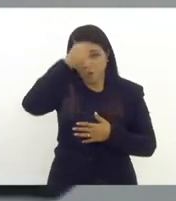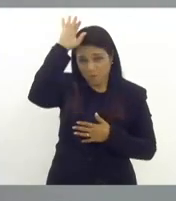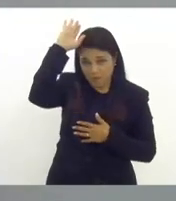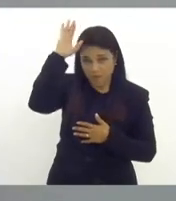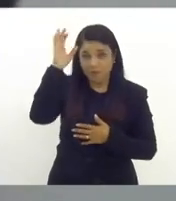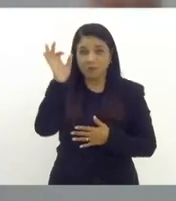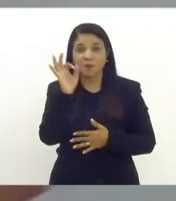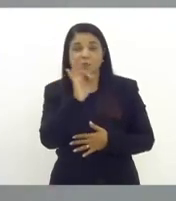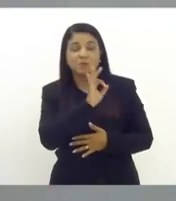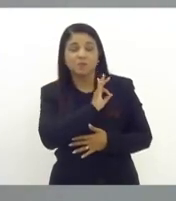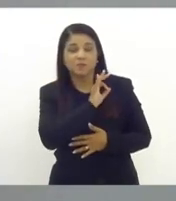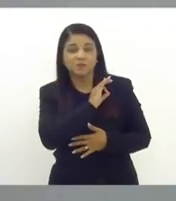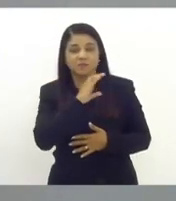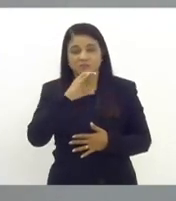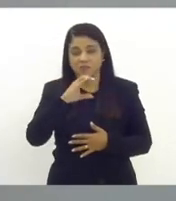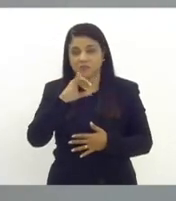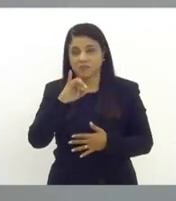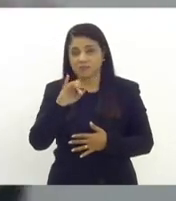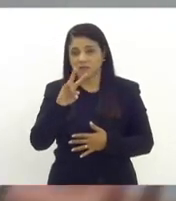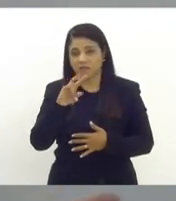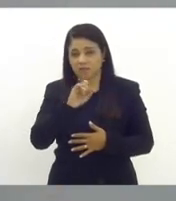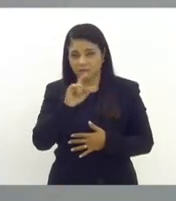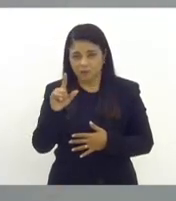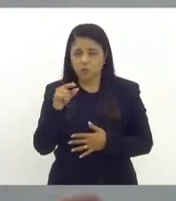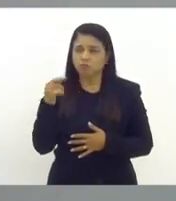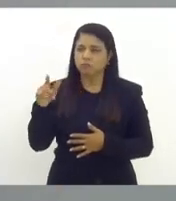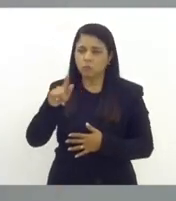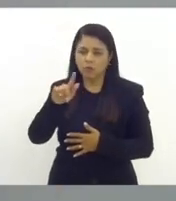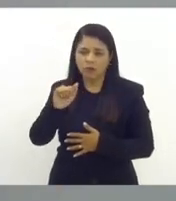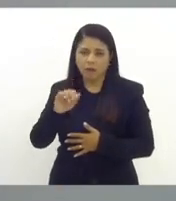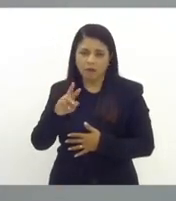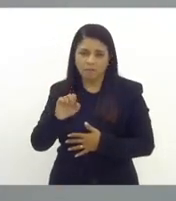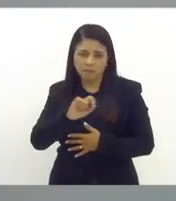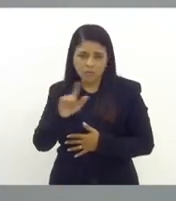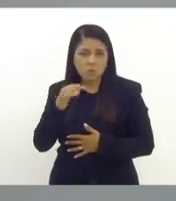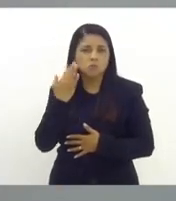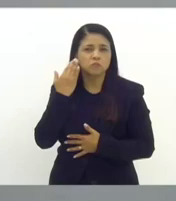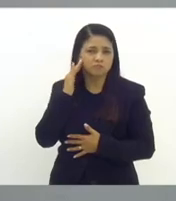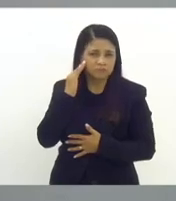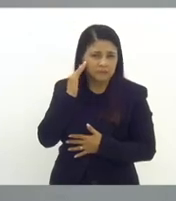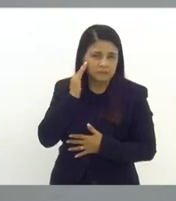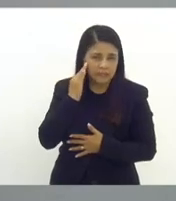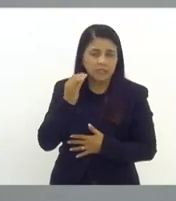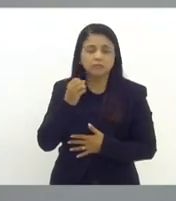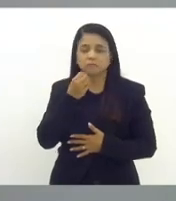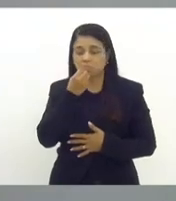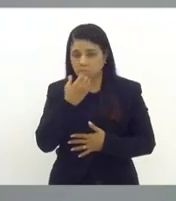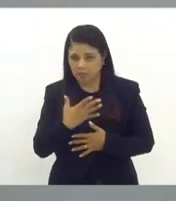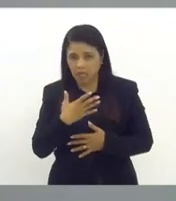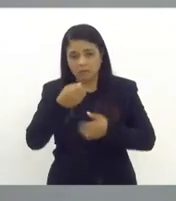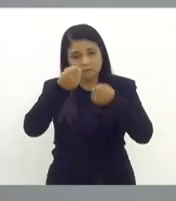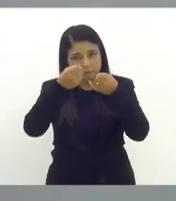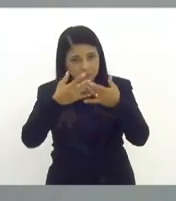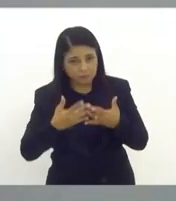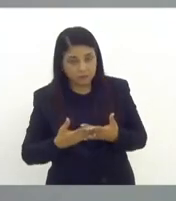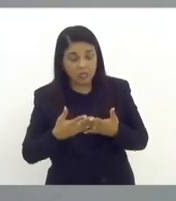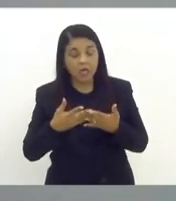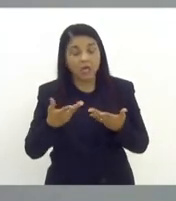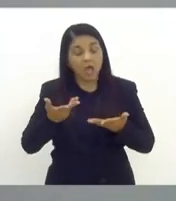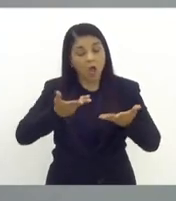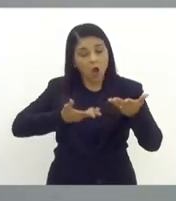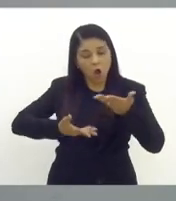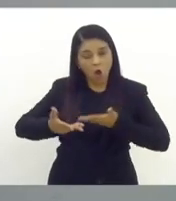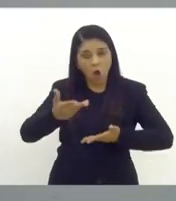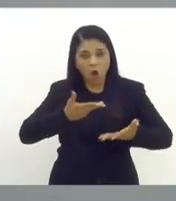civil e eu acho que o Gabriel tem essa compreensão pela fala do Gabriel tem a compreensão de frisou bem sobre a harmonização